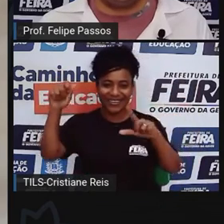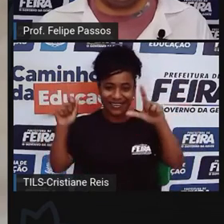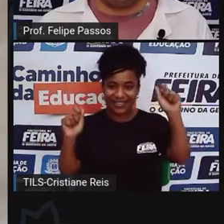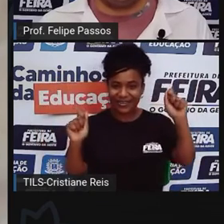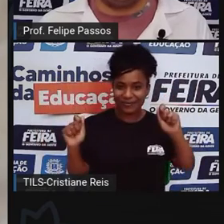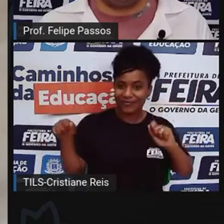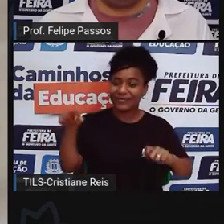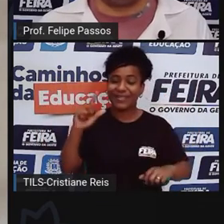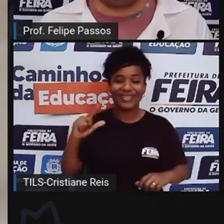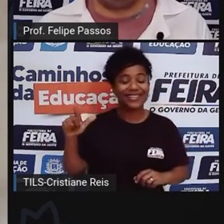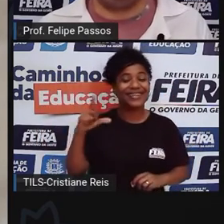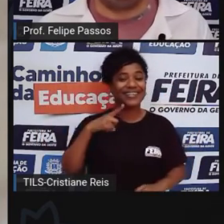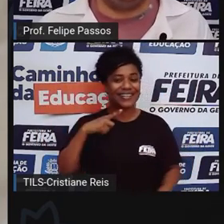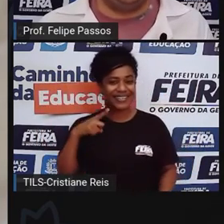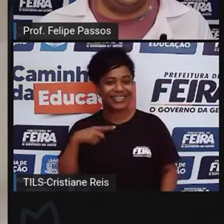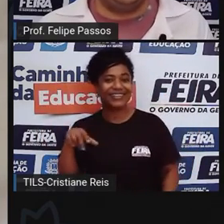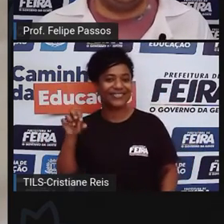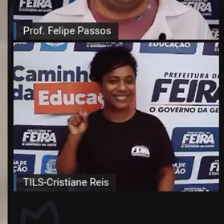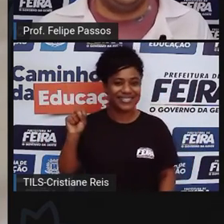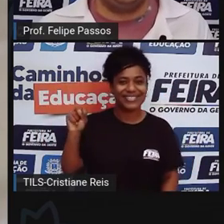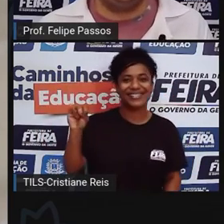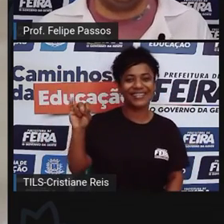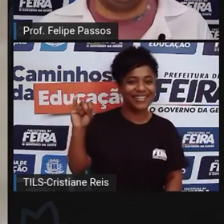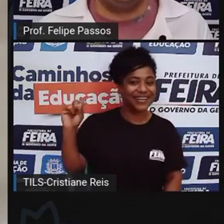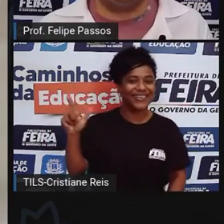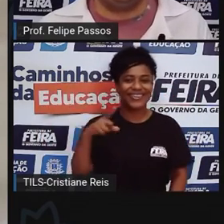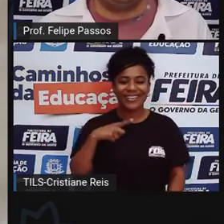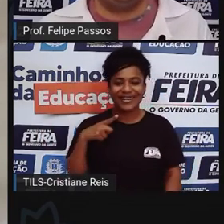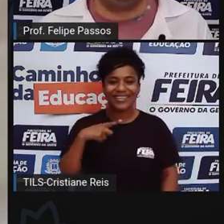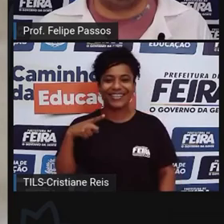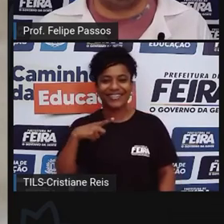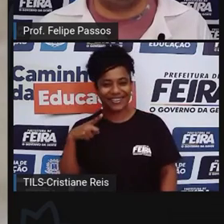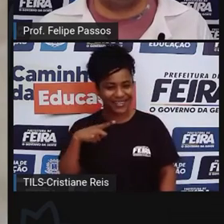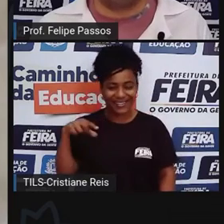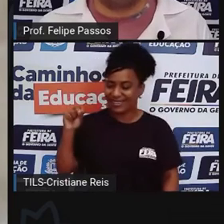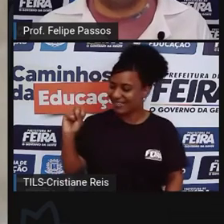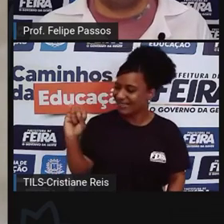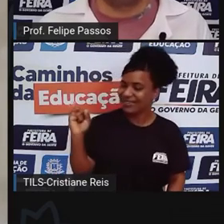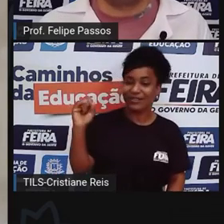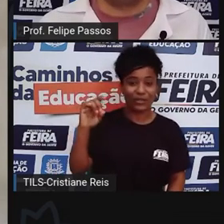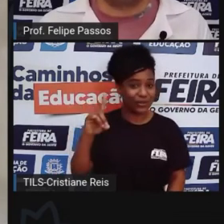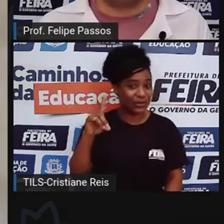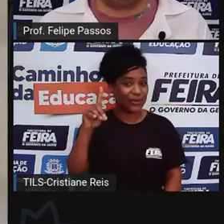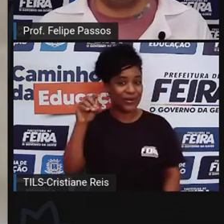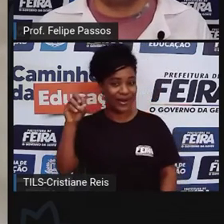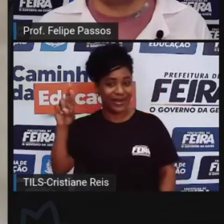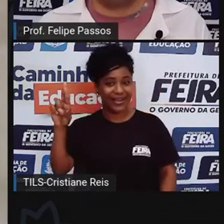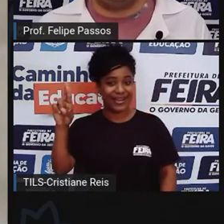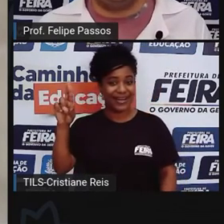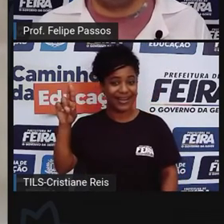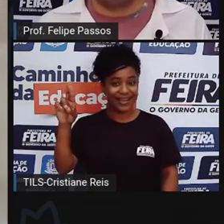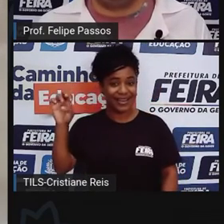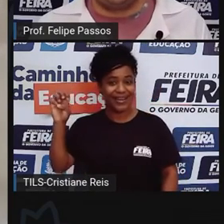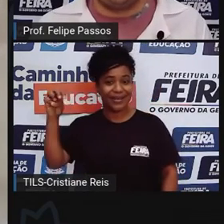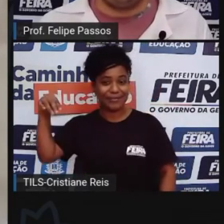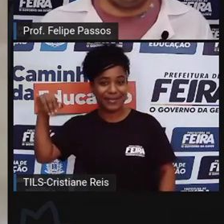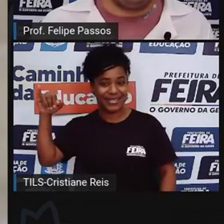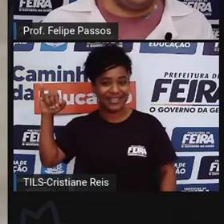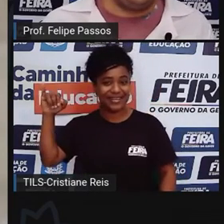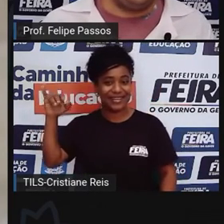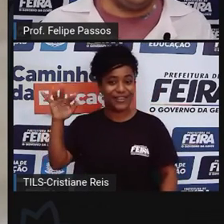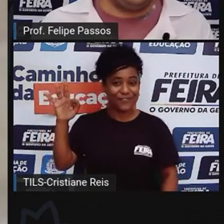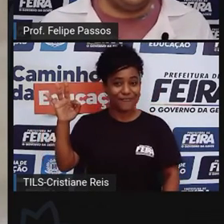Cadê o si? Olha eu aqui, cadê o si? Olha eu aqui. Dó, ré,